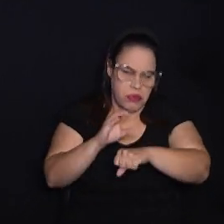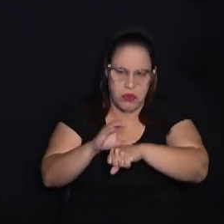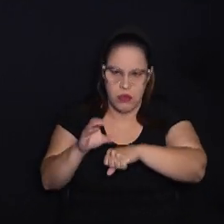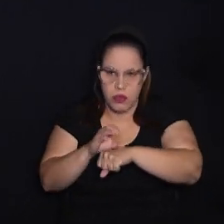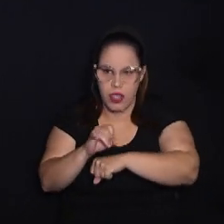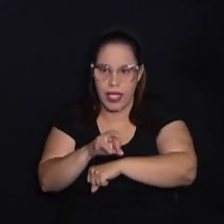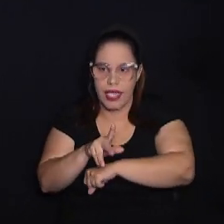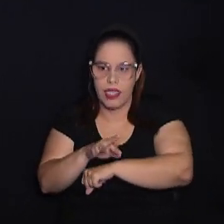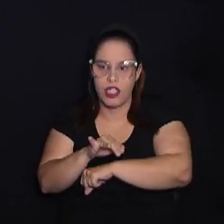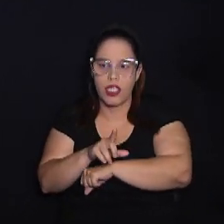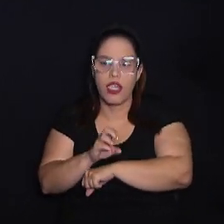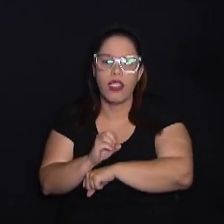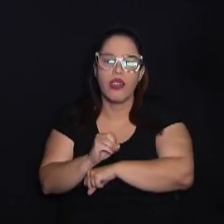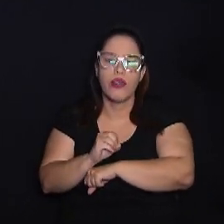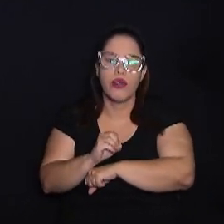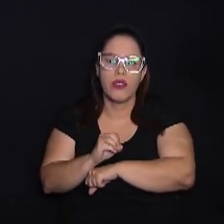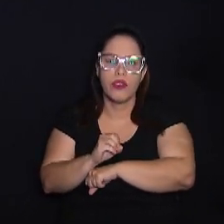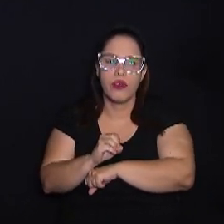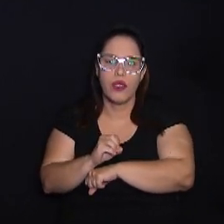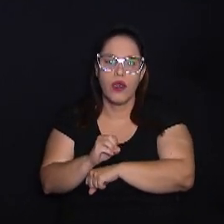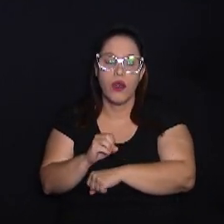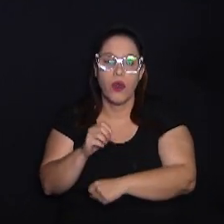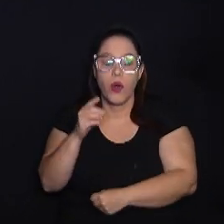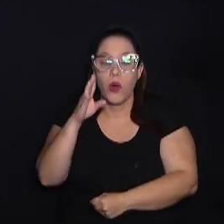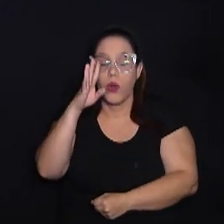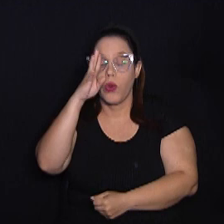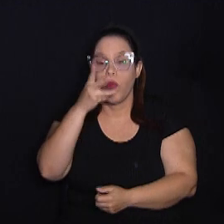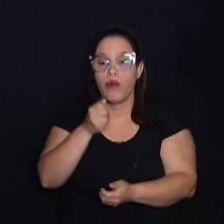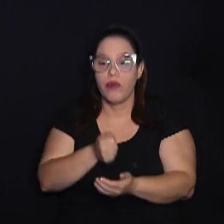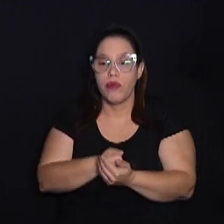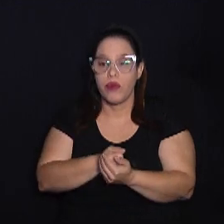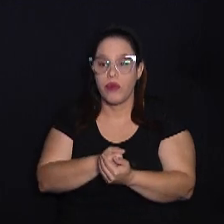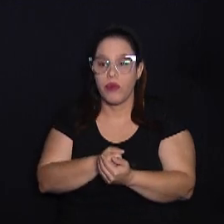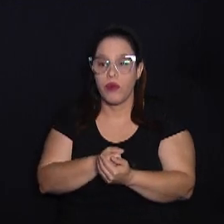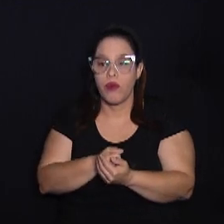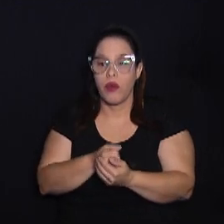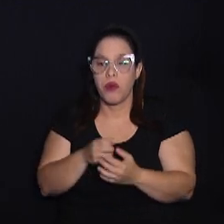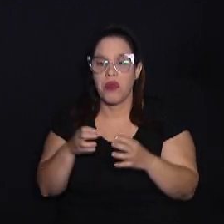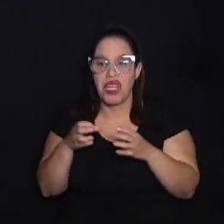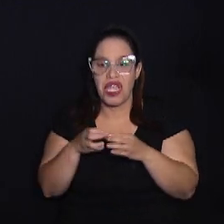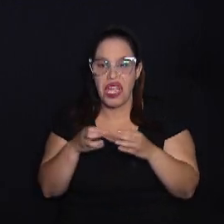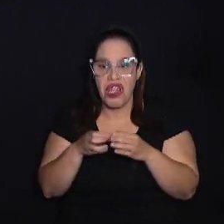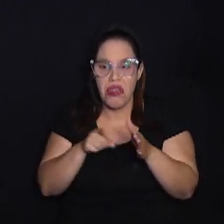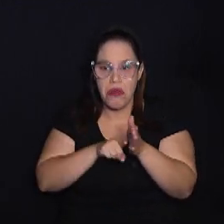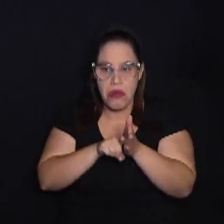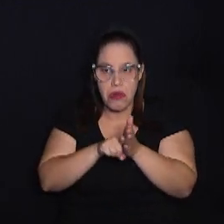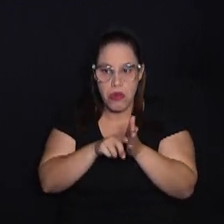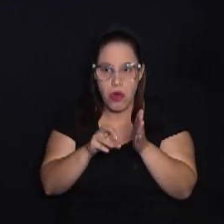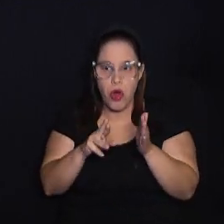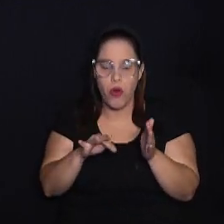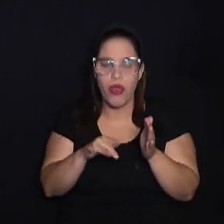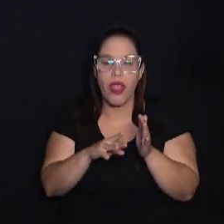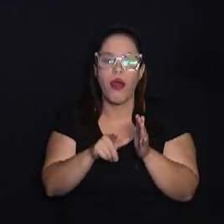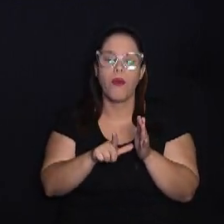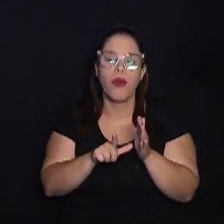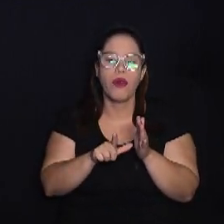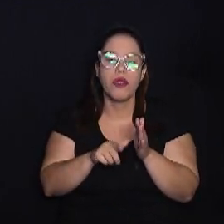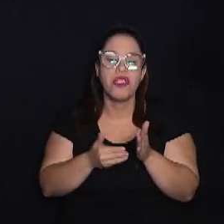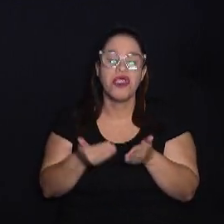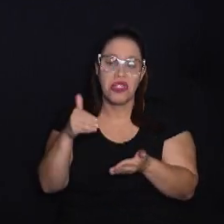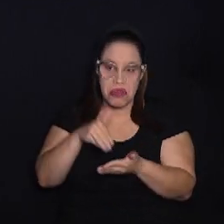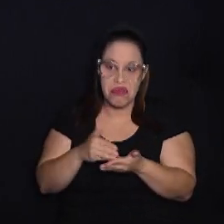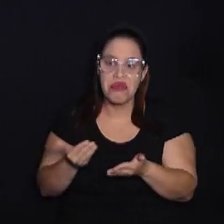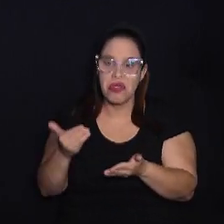de Contabilista de Campinas, tomei conhecimento do Centro de Estudos Contábeis e comecei a